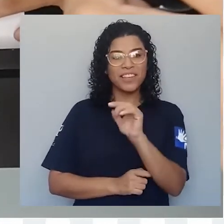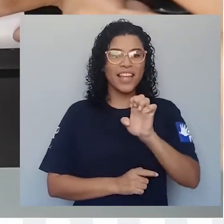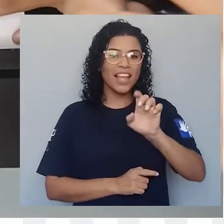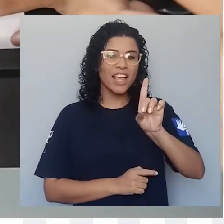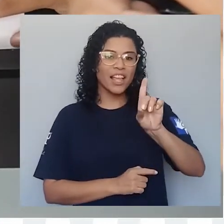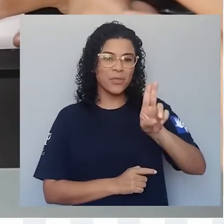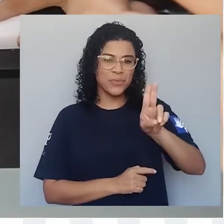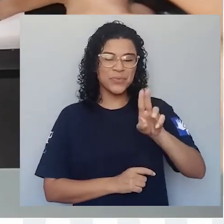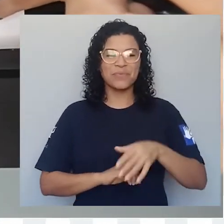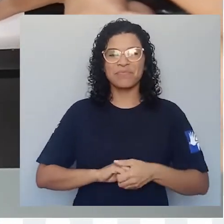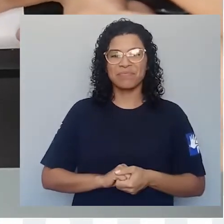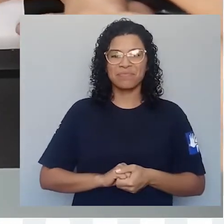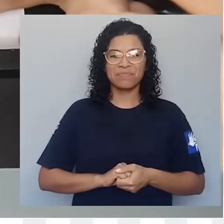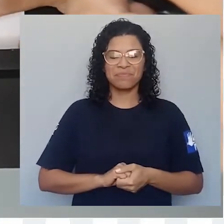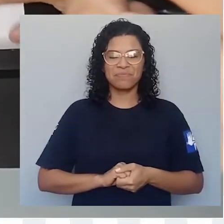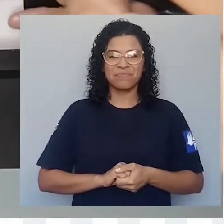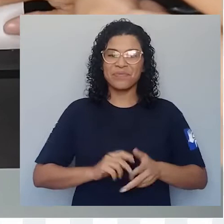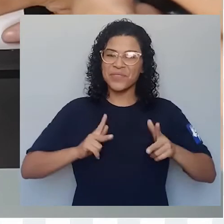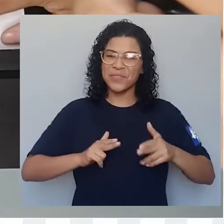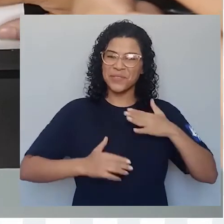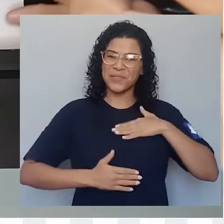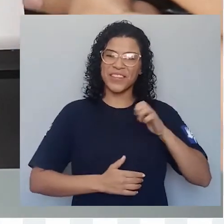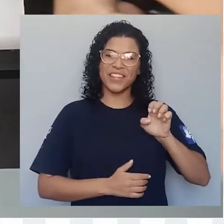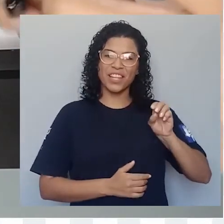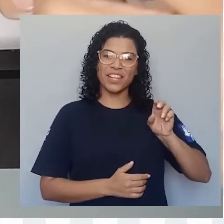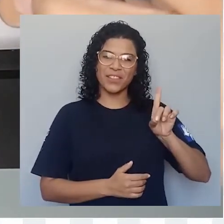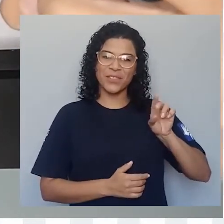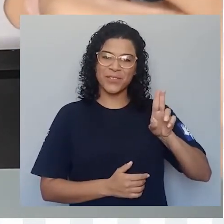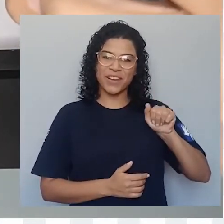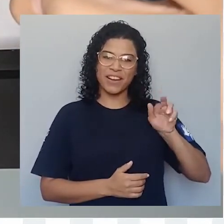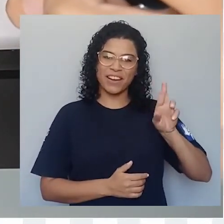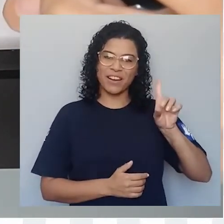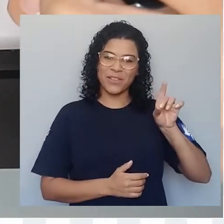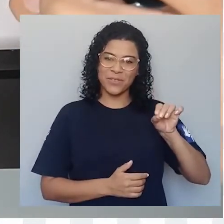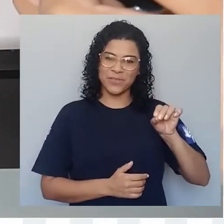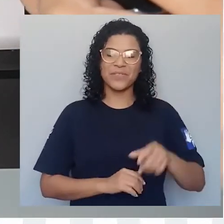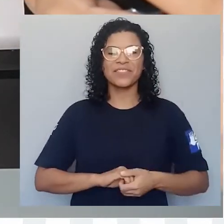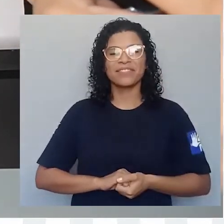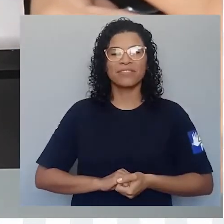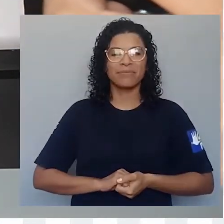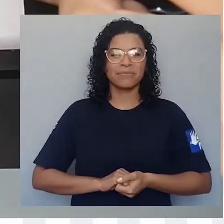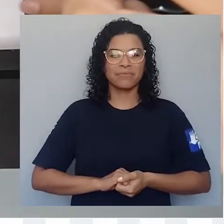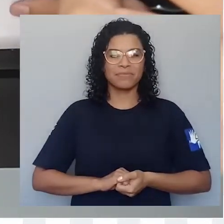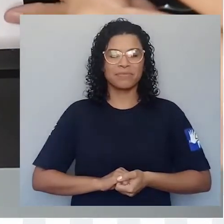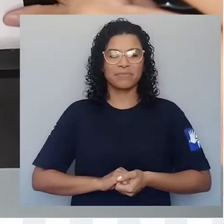ser Edu. De Eduardo.